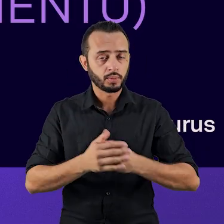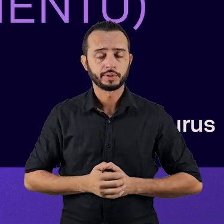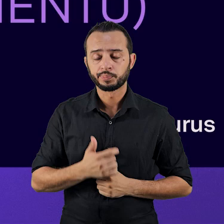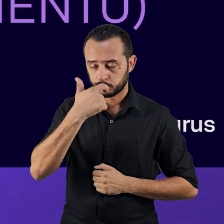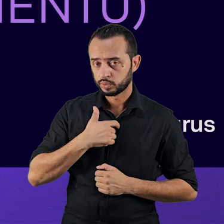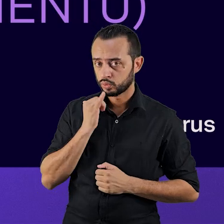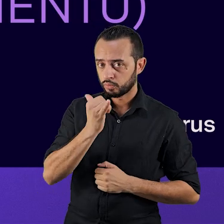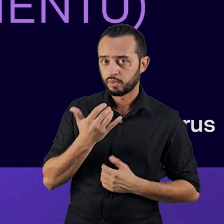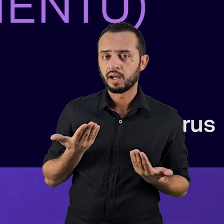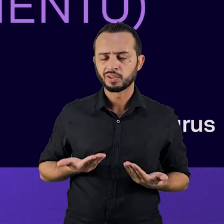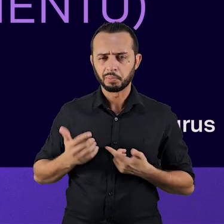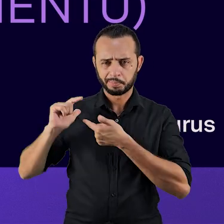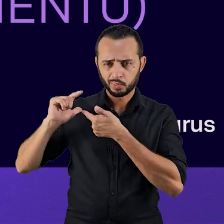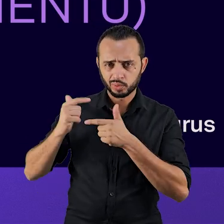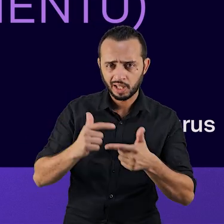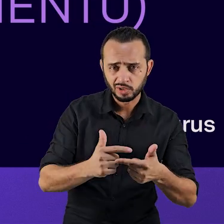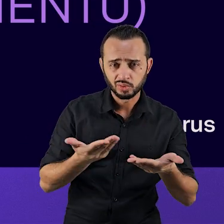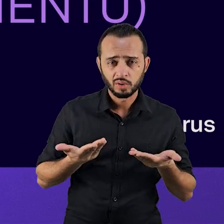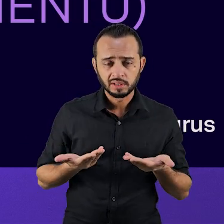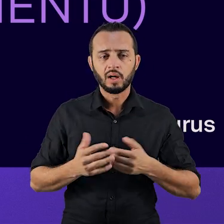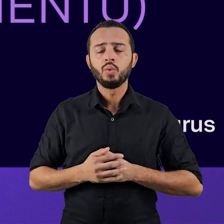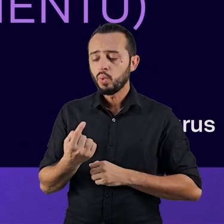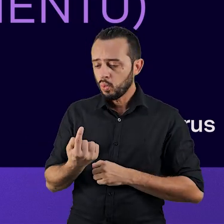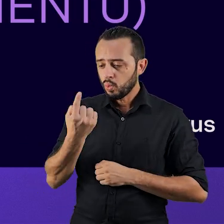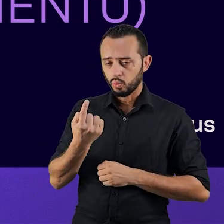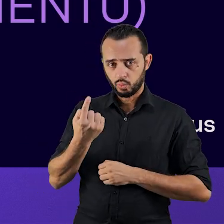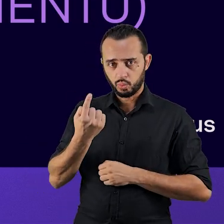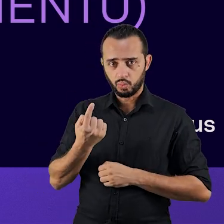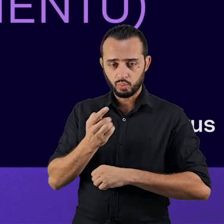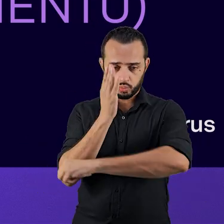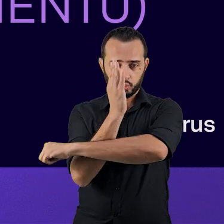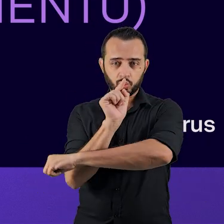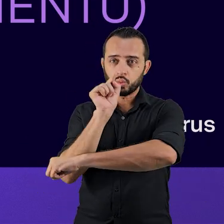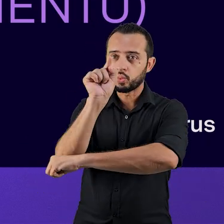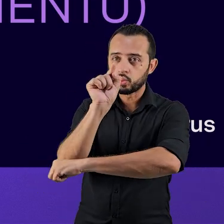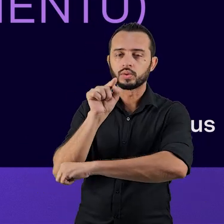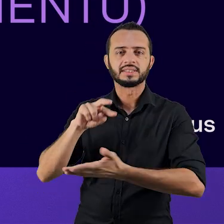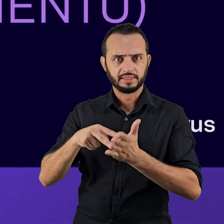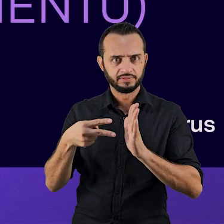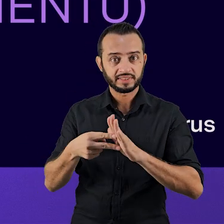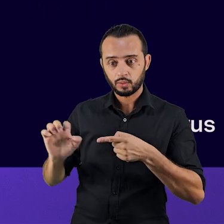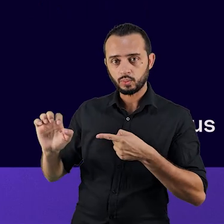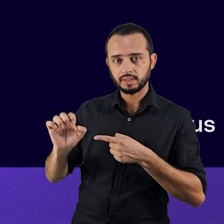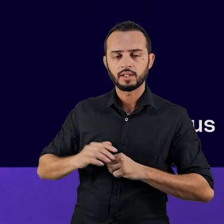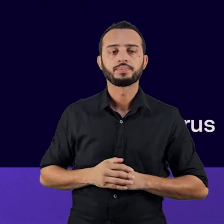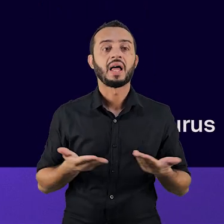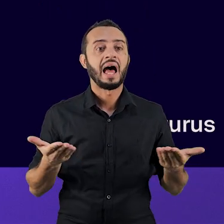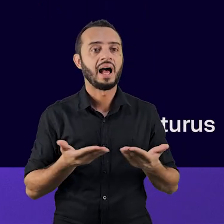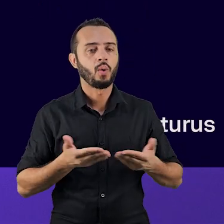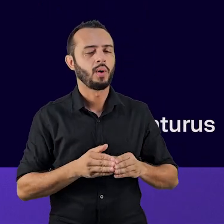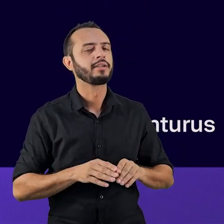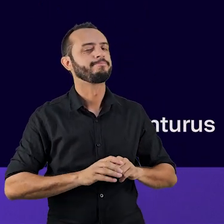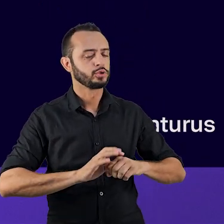que, para a mecânica clássica, um ponto nesse diagrama representa um estado. Tá? Na